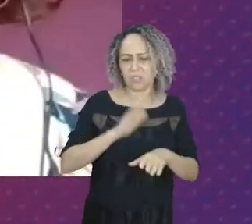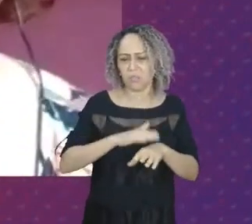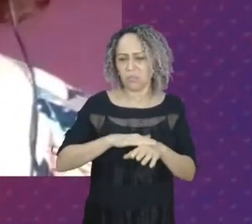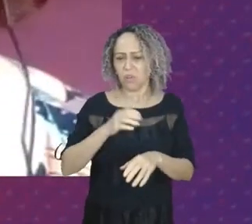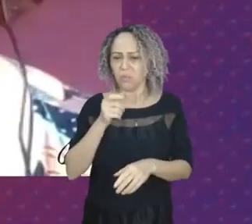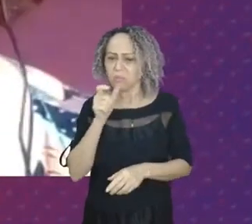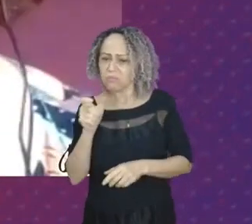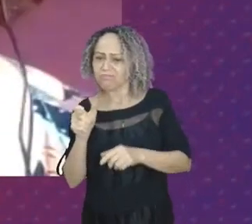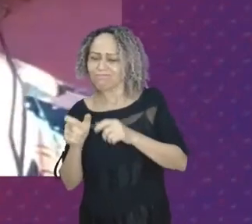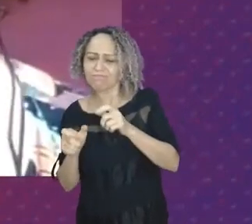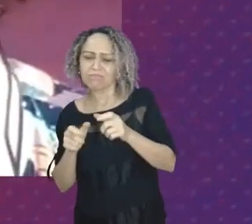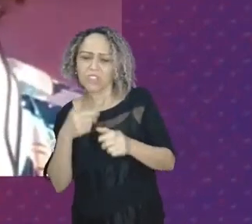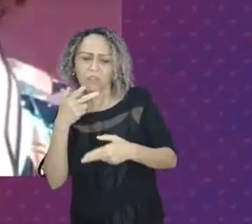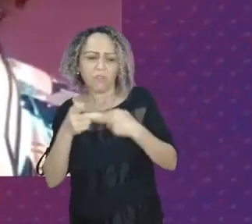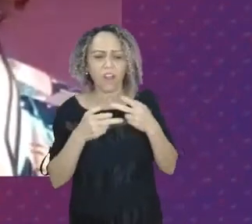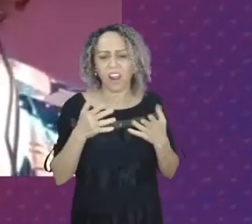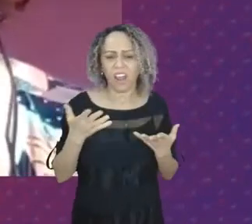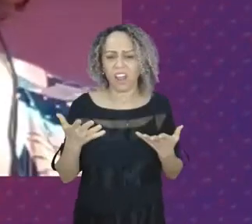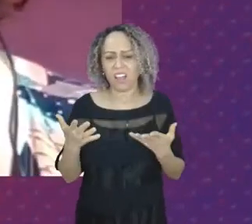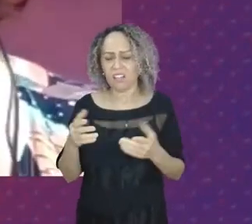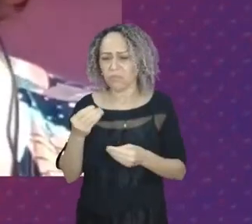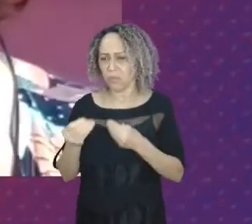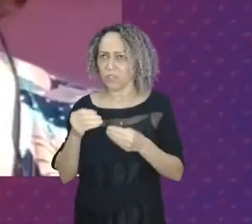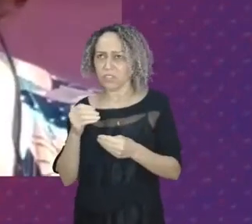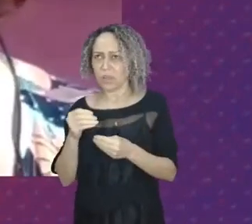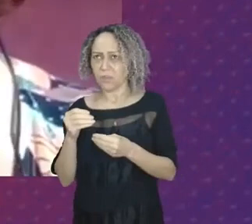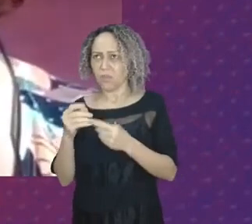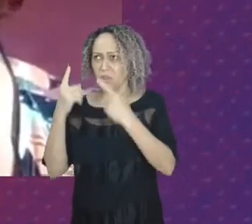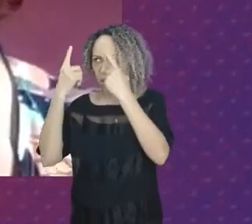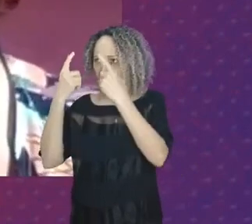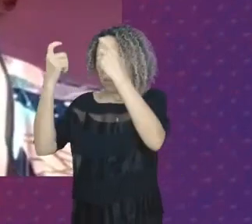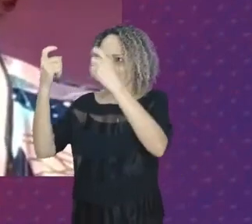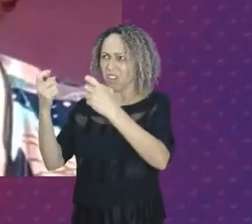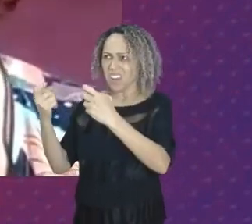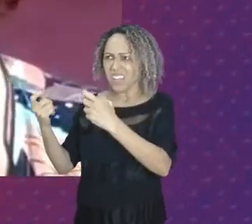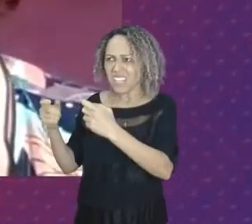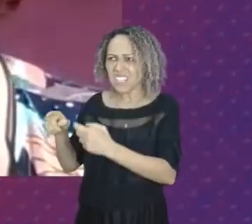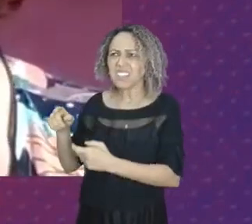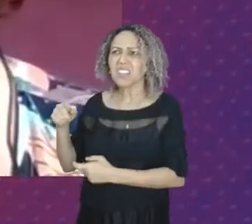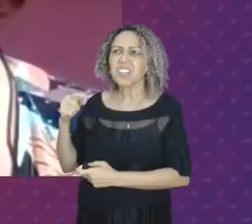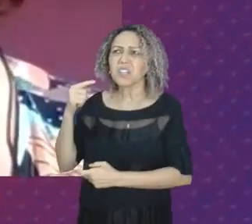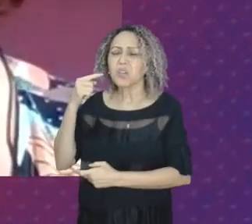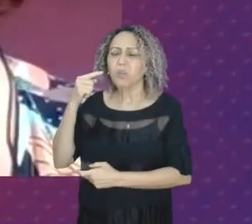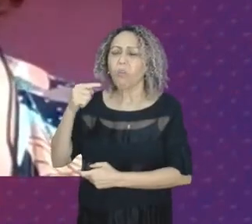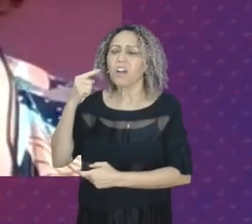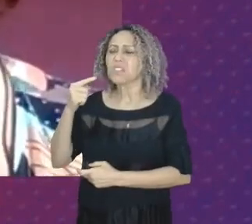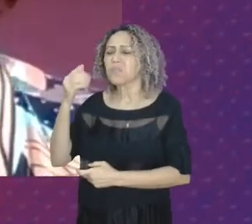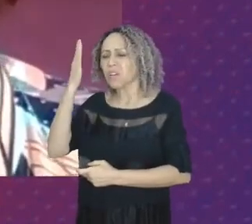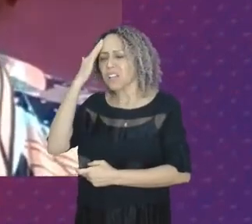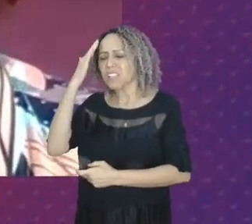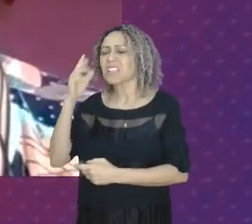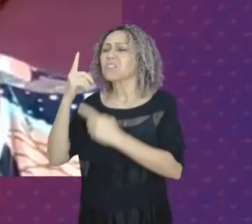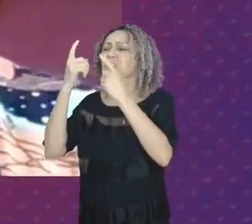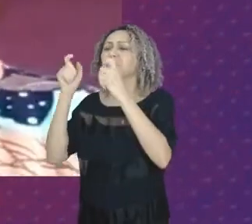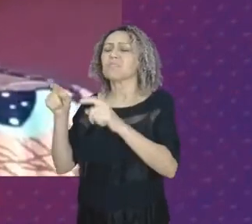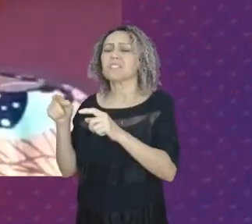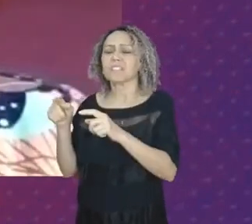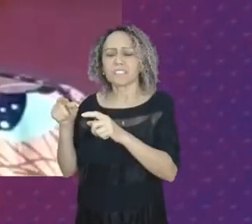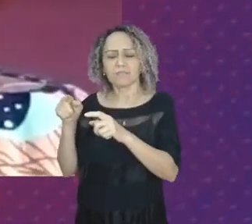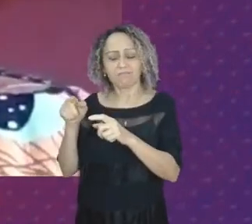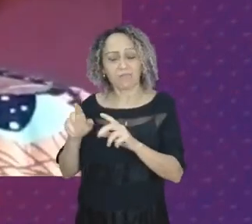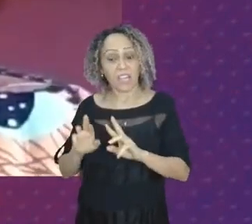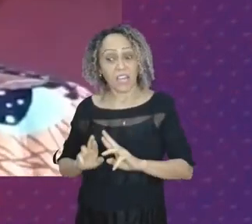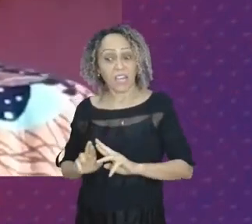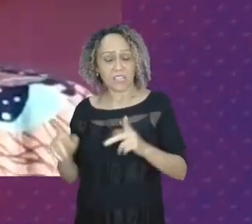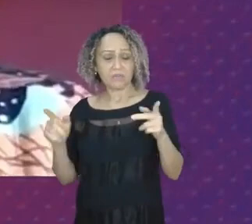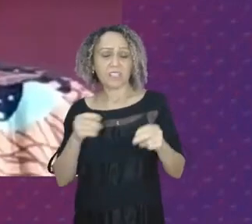um advogado e a forma com que a violência vai ser mediada ou administrada na concepção da formação de um advogado é diferente